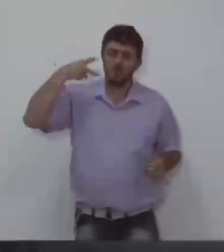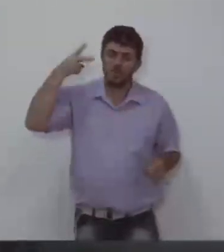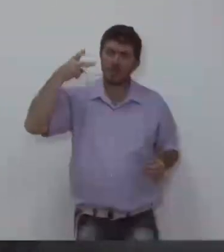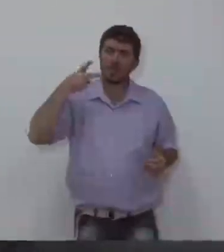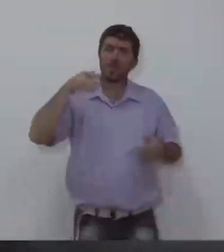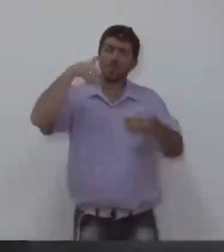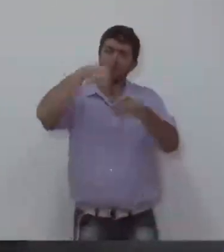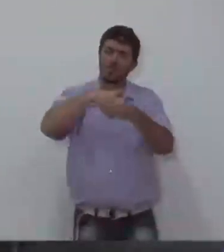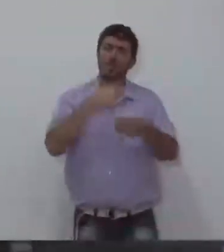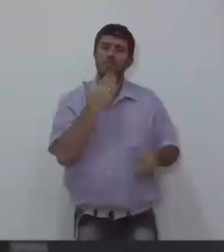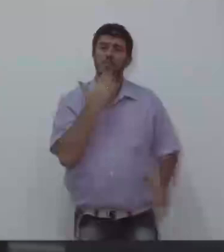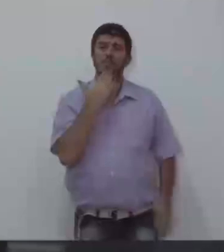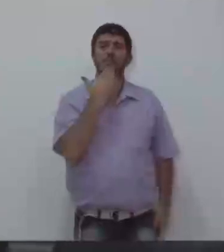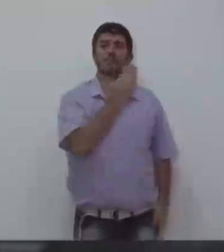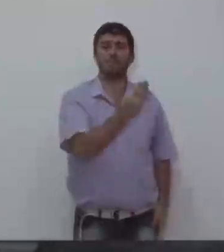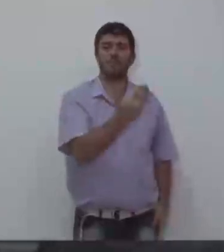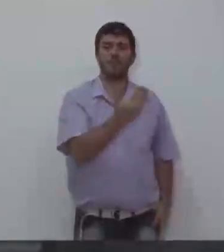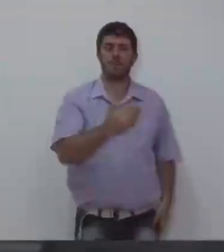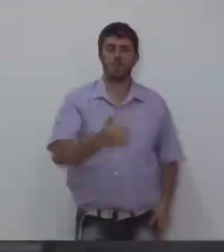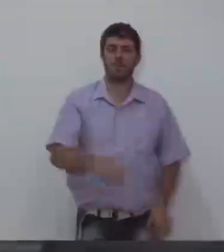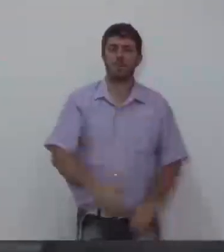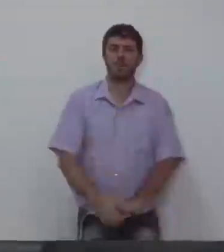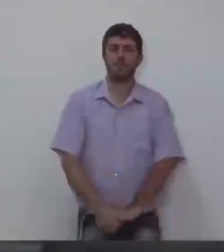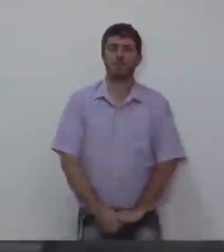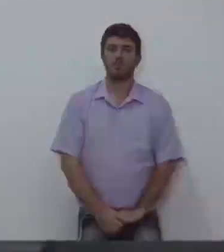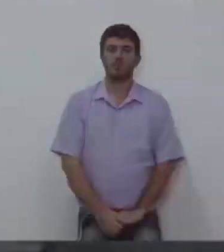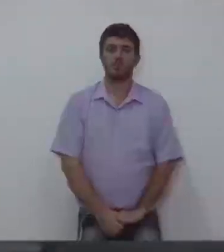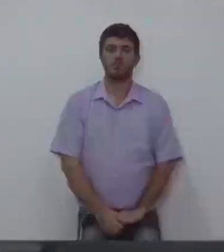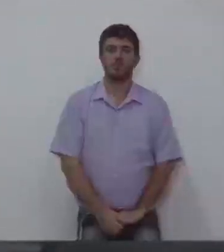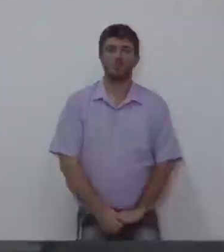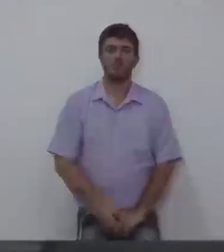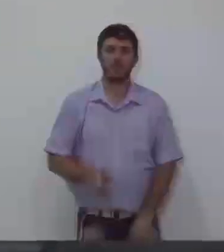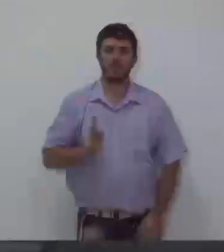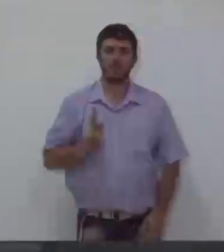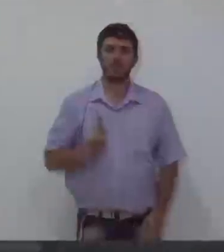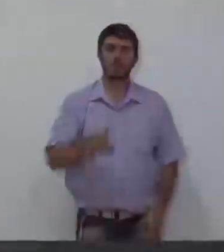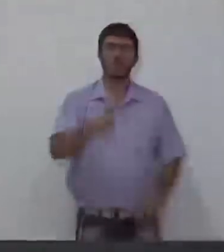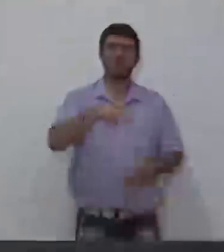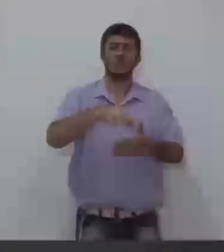votar favoravelmente. Continua o encaminhamento de lideranças.